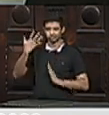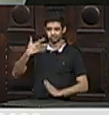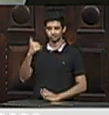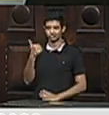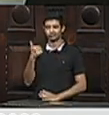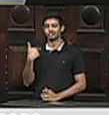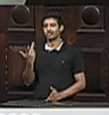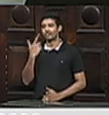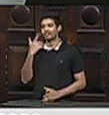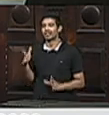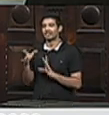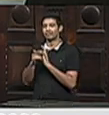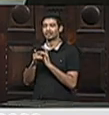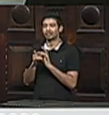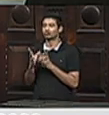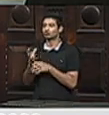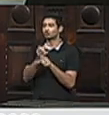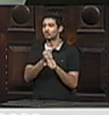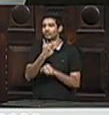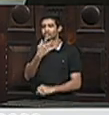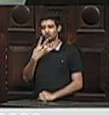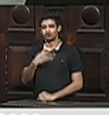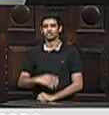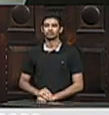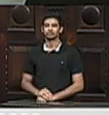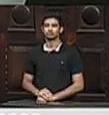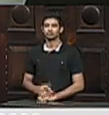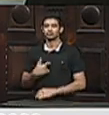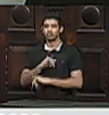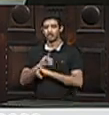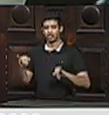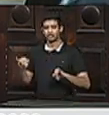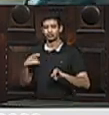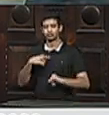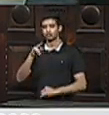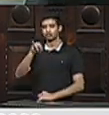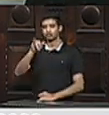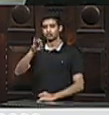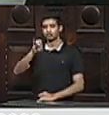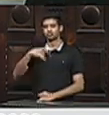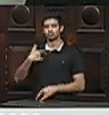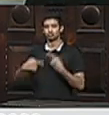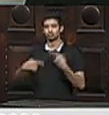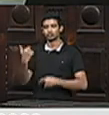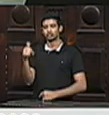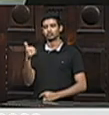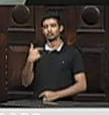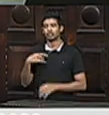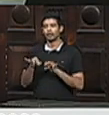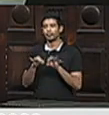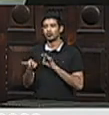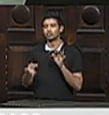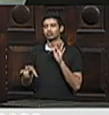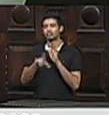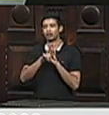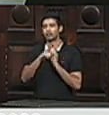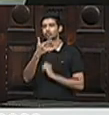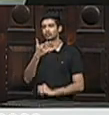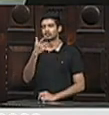faz respeitar nesta casa, nem através de uma liminar deferida por um dos seus membros,